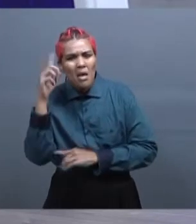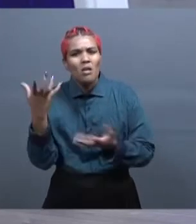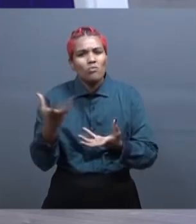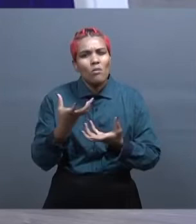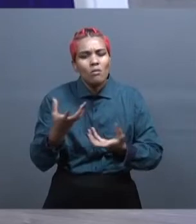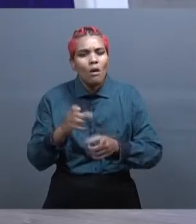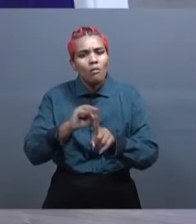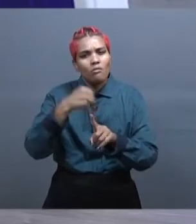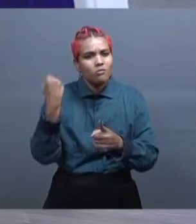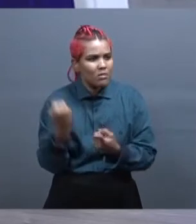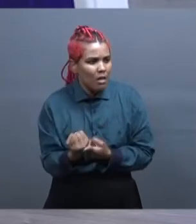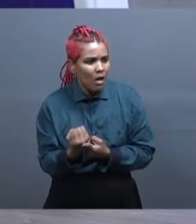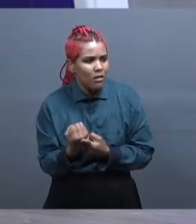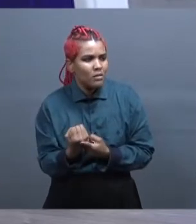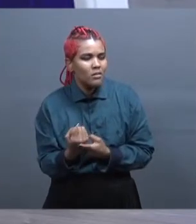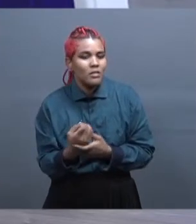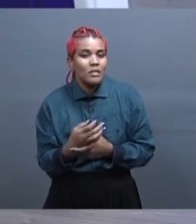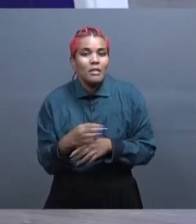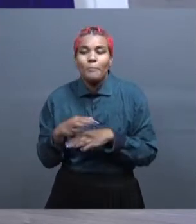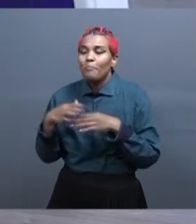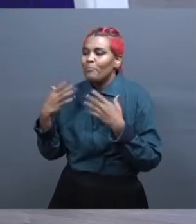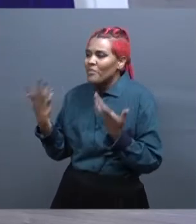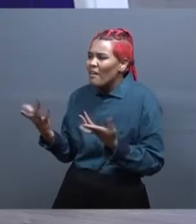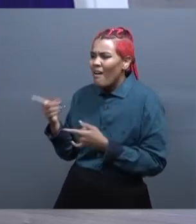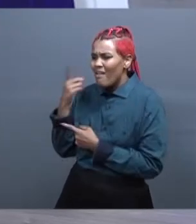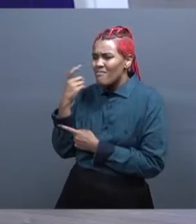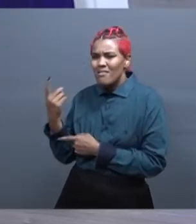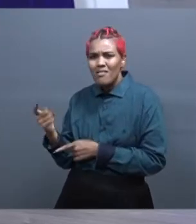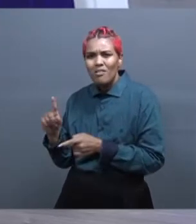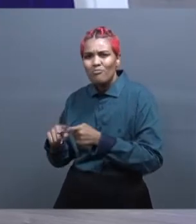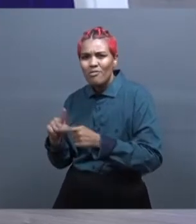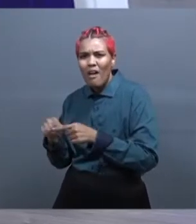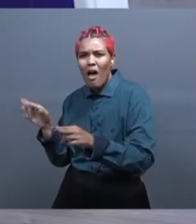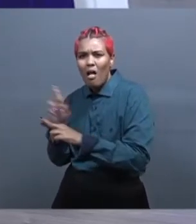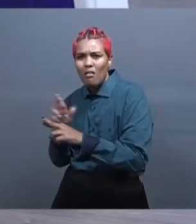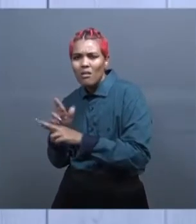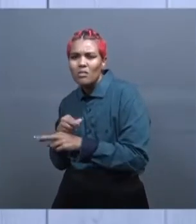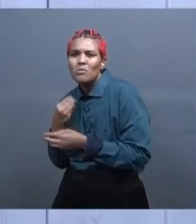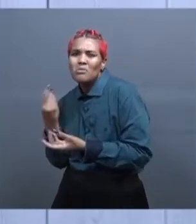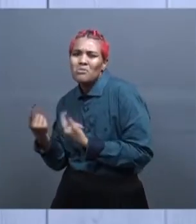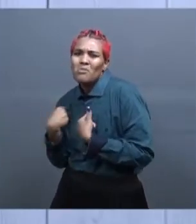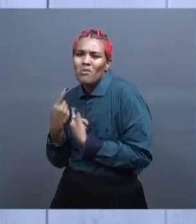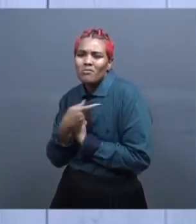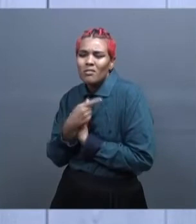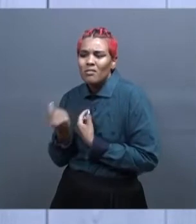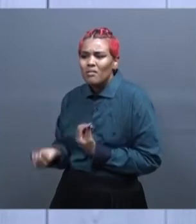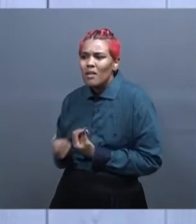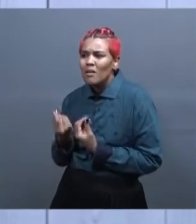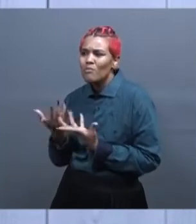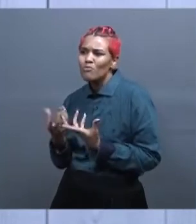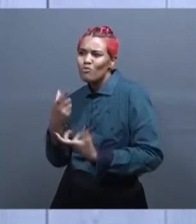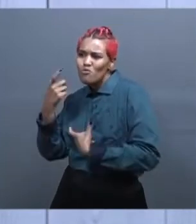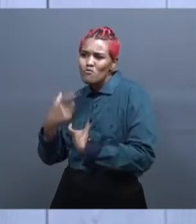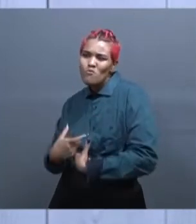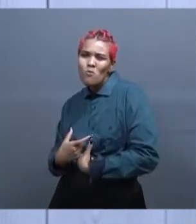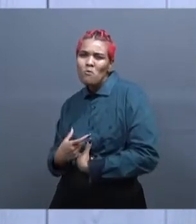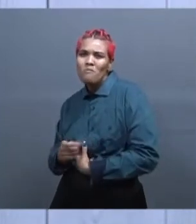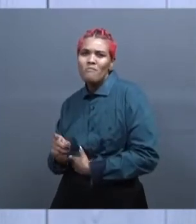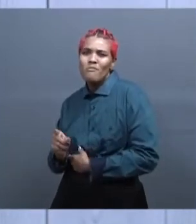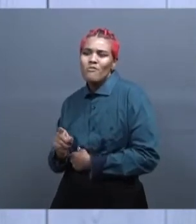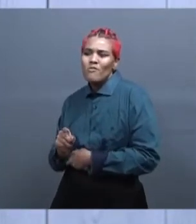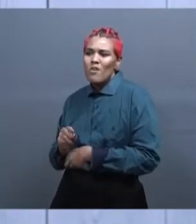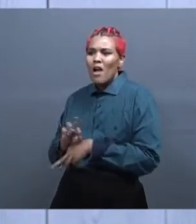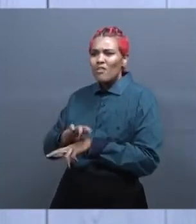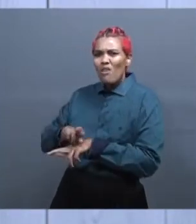sociedade é interessante porque a relação que a gente estabelece com o corpo não é como de